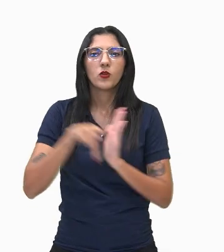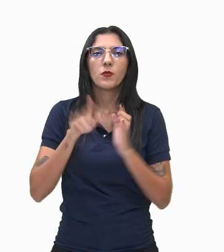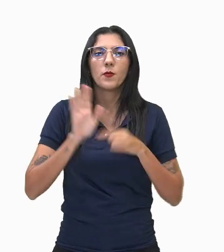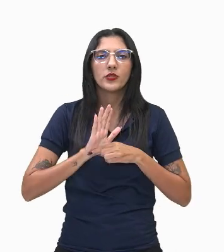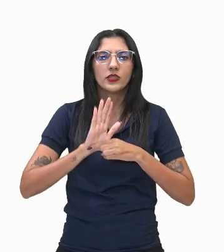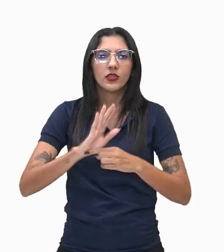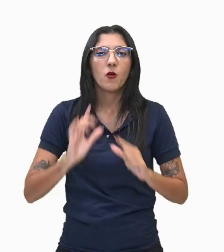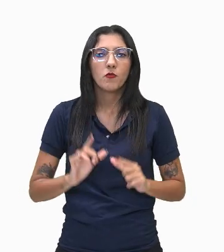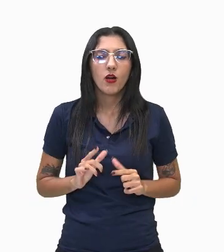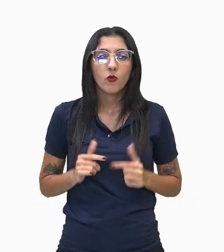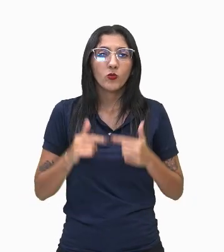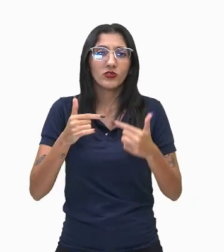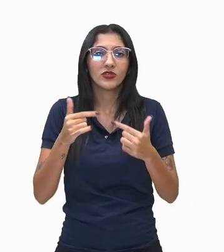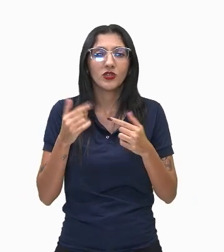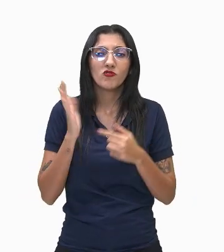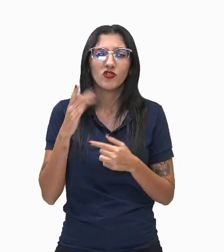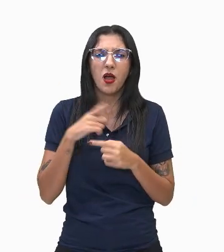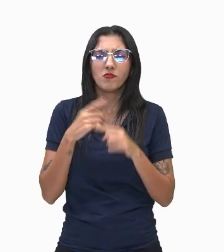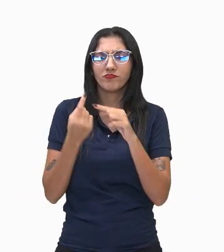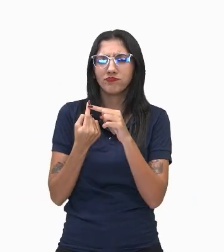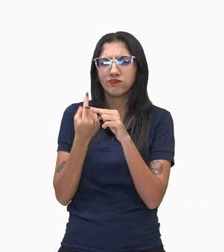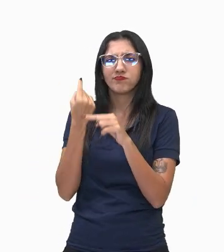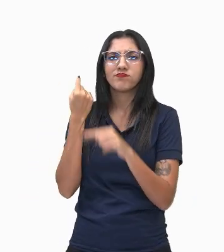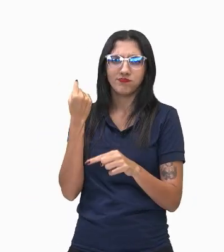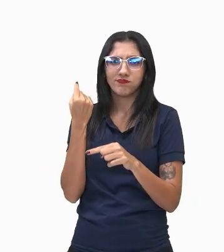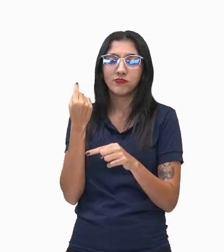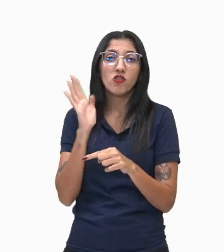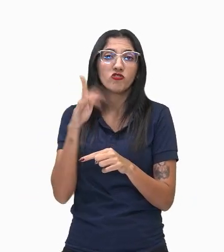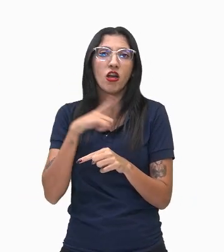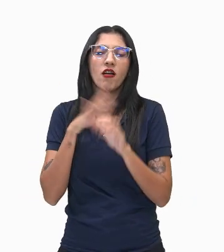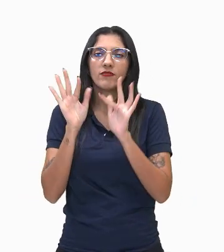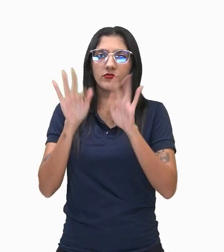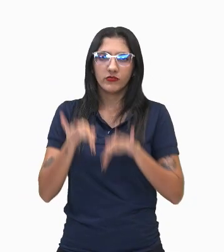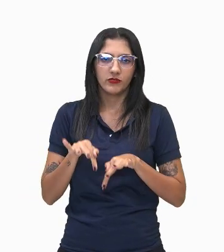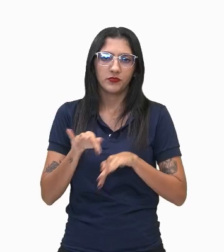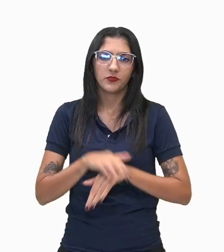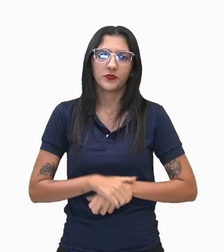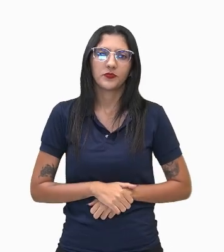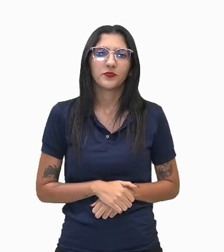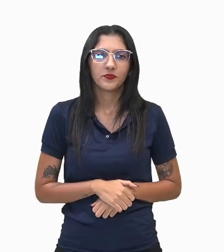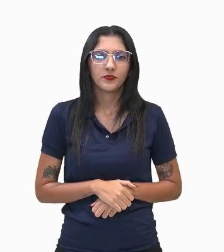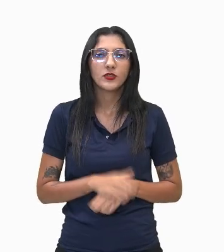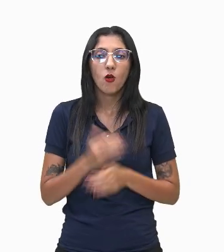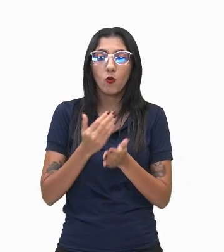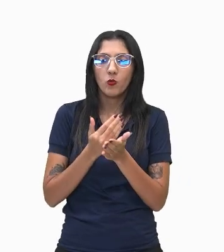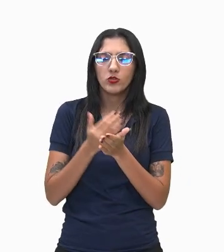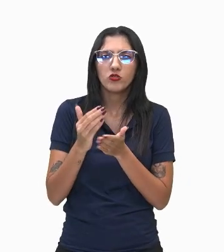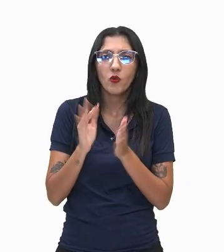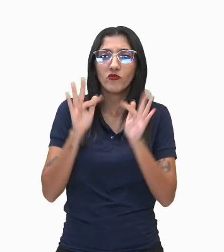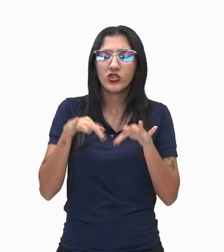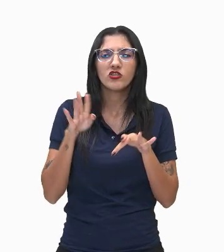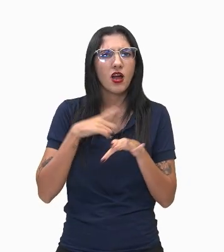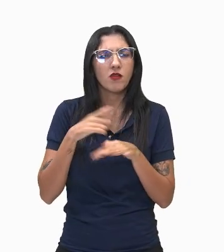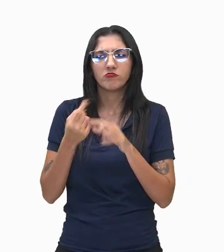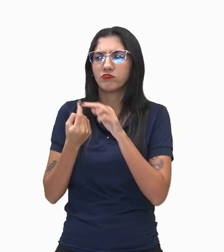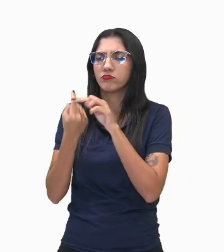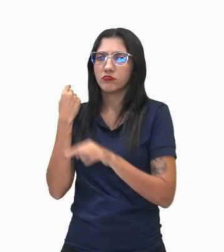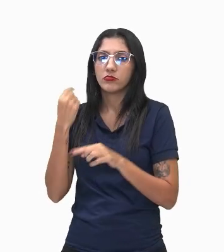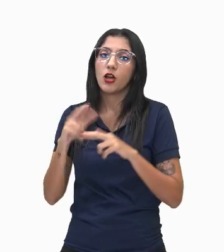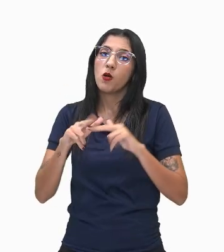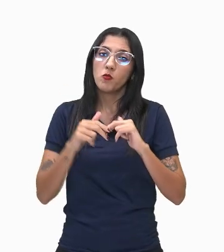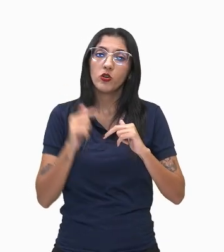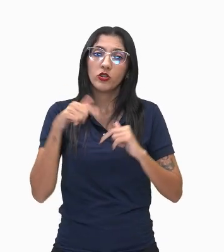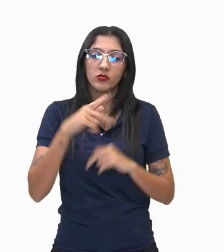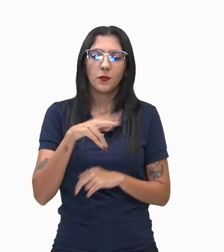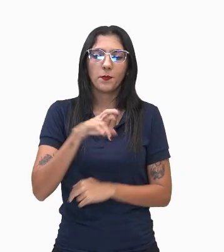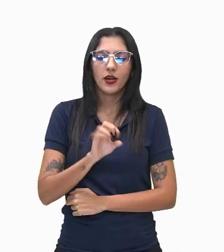indicar uma ação que ocorreu no passado e já foi concluída. Começou e terminou no passado, por isso pretérito